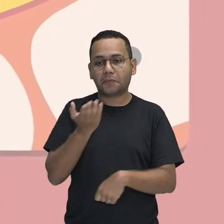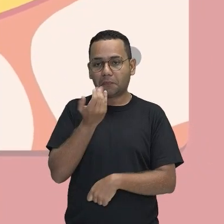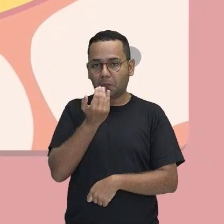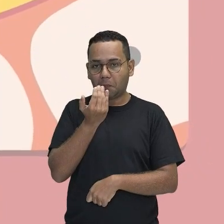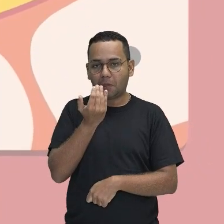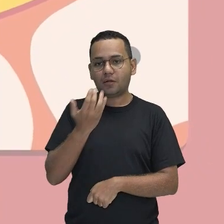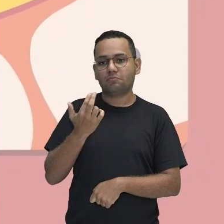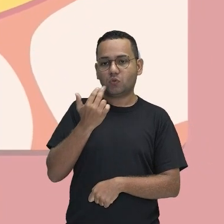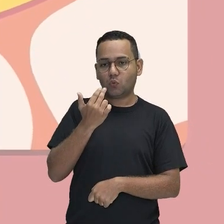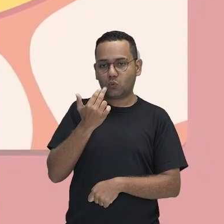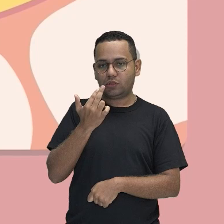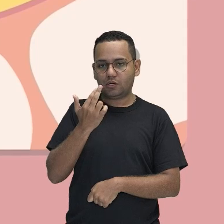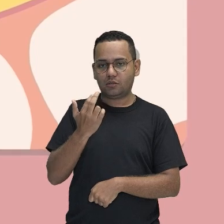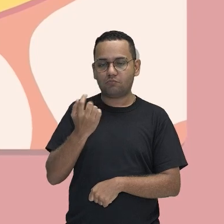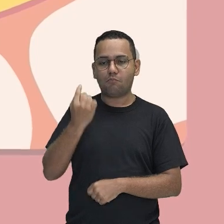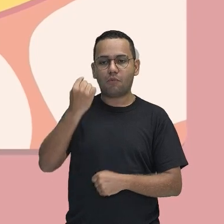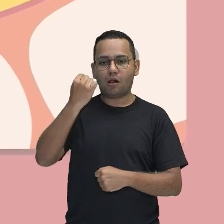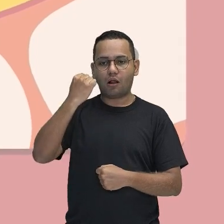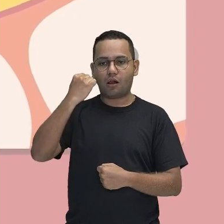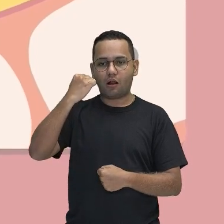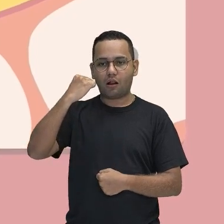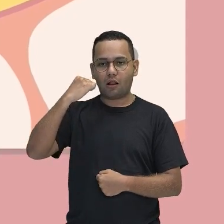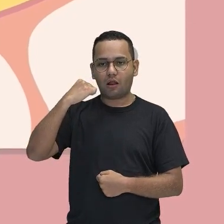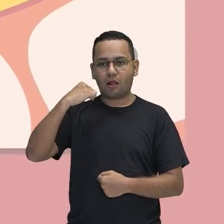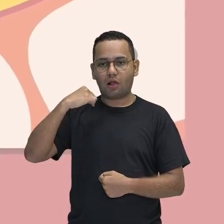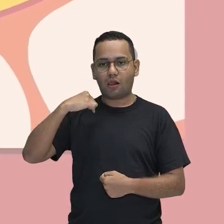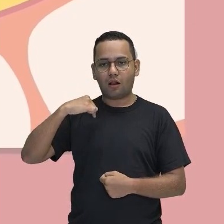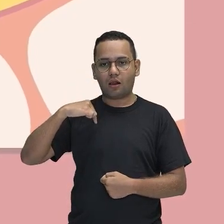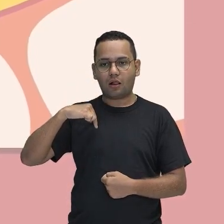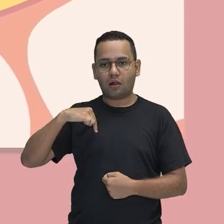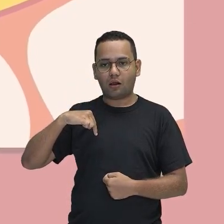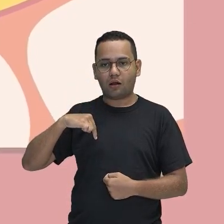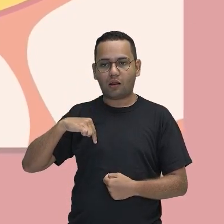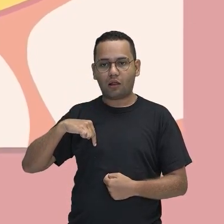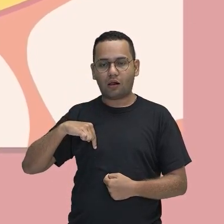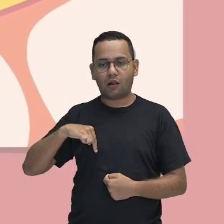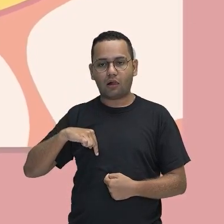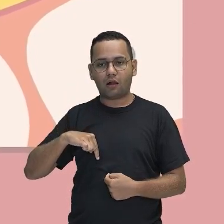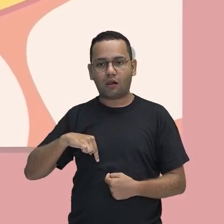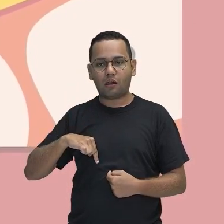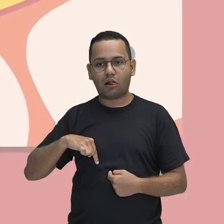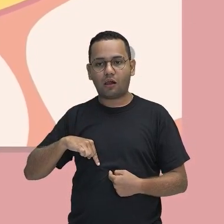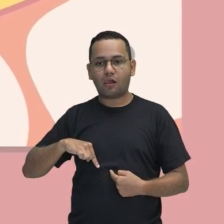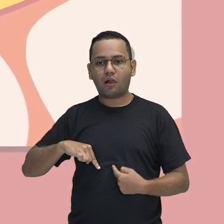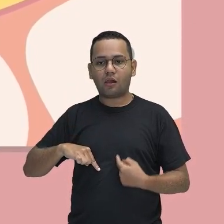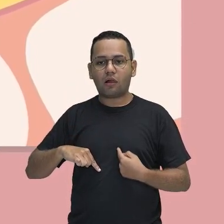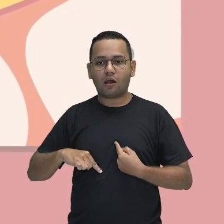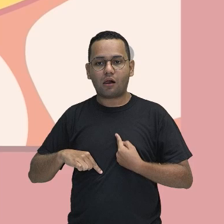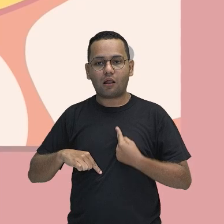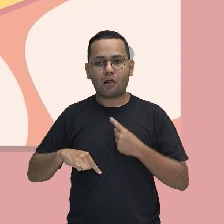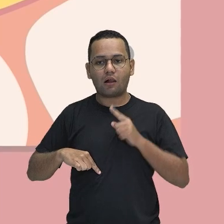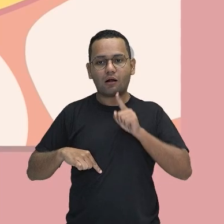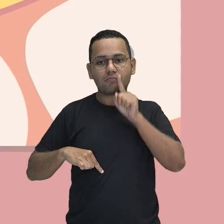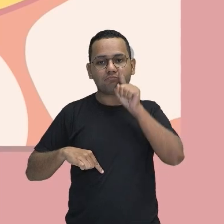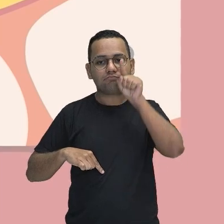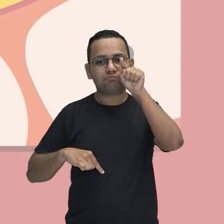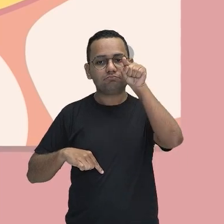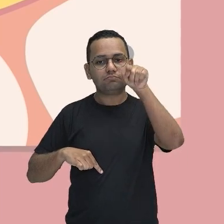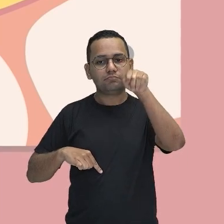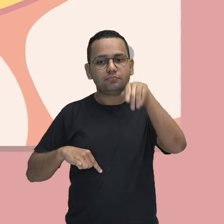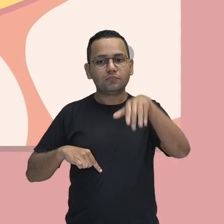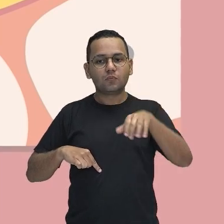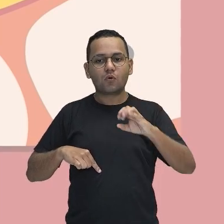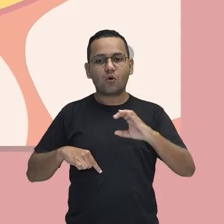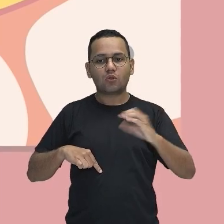as nossas células precisam para o seu funcionamento, e recebem de volta o dióxido de carbono, que é